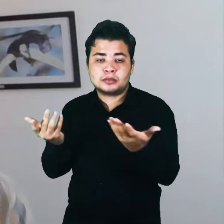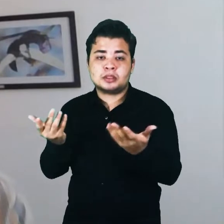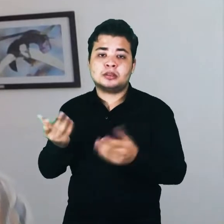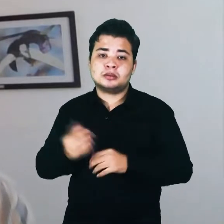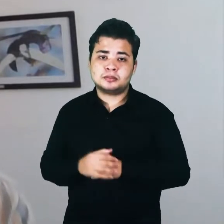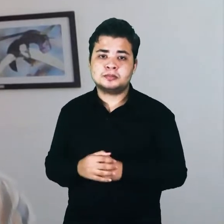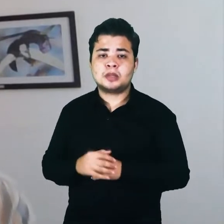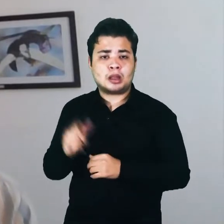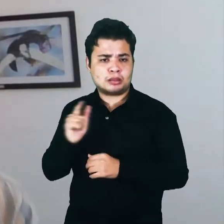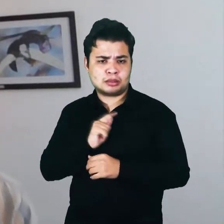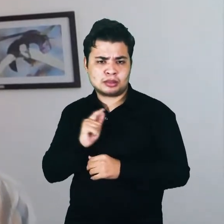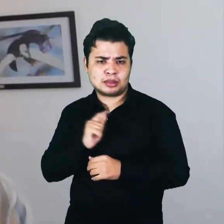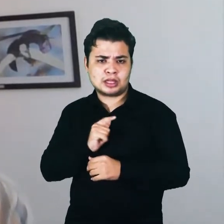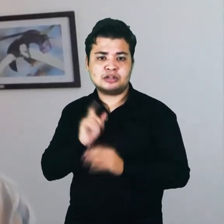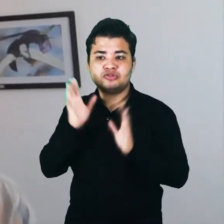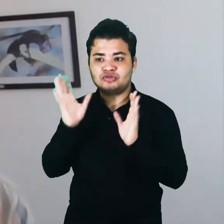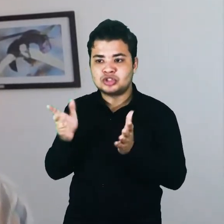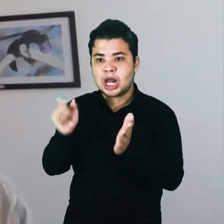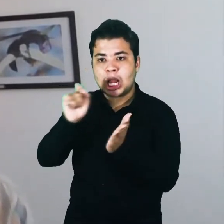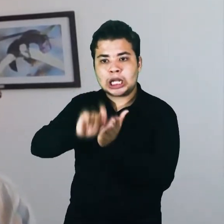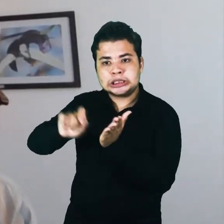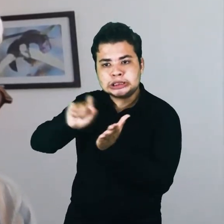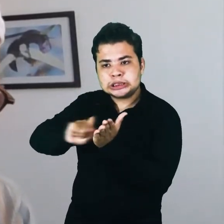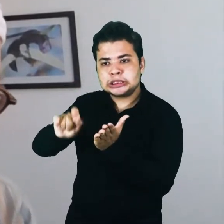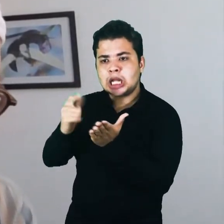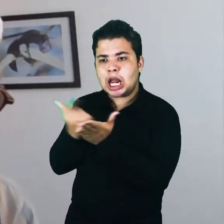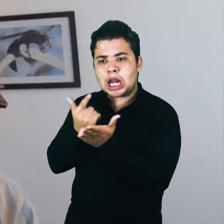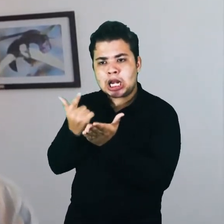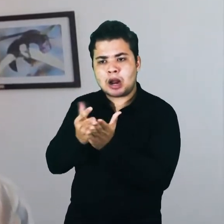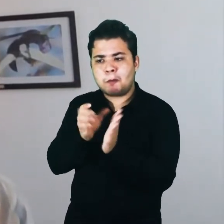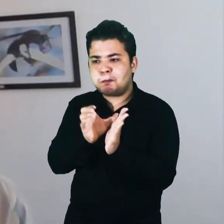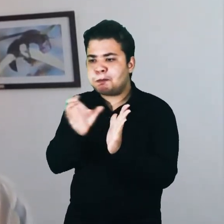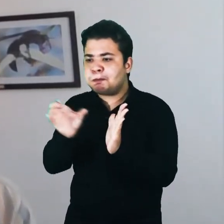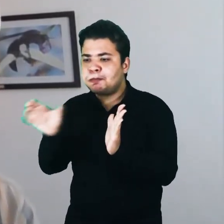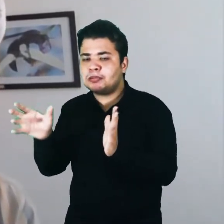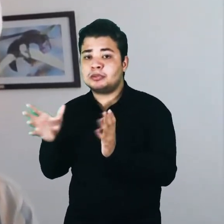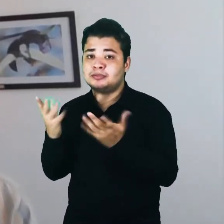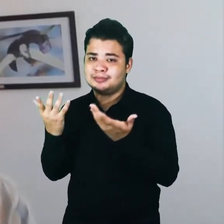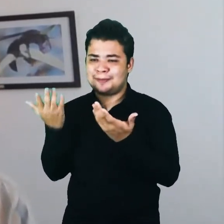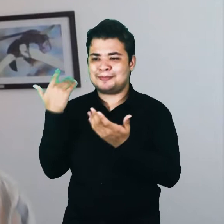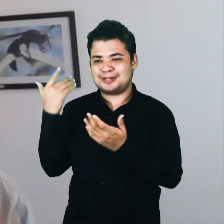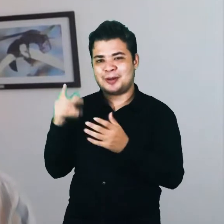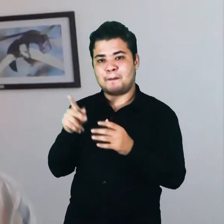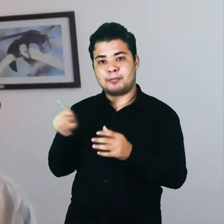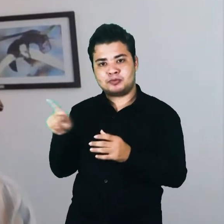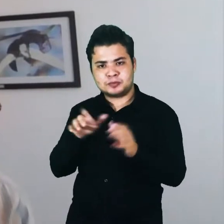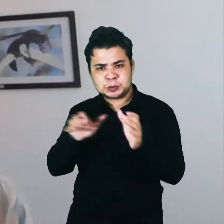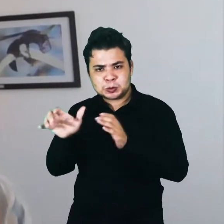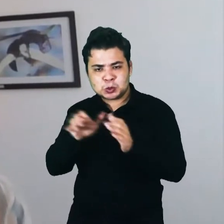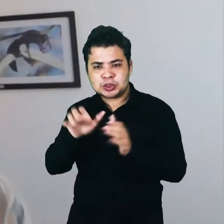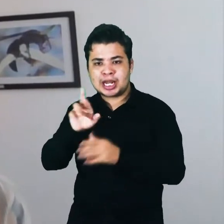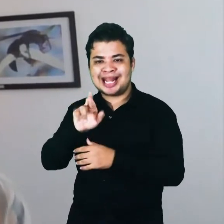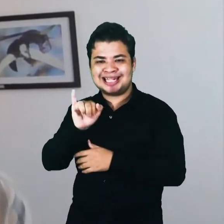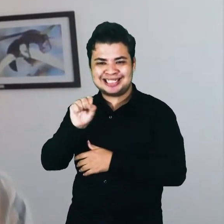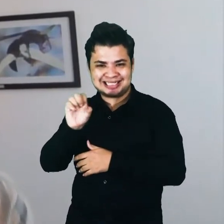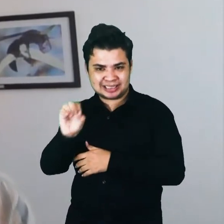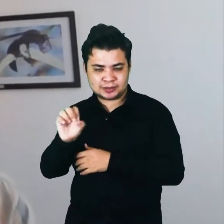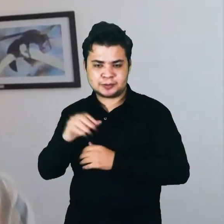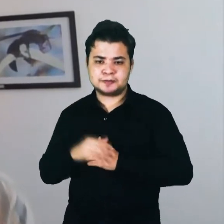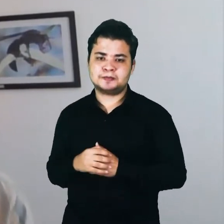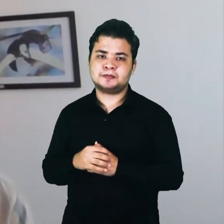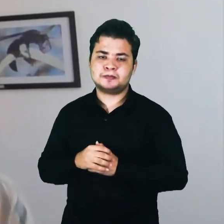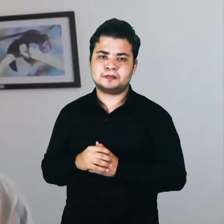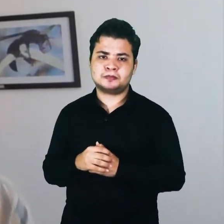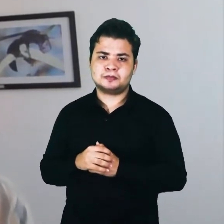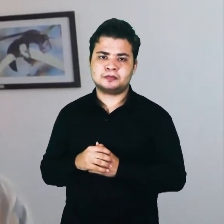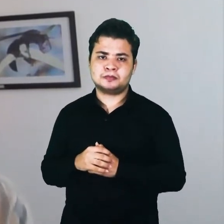tem vários agora volumes, né, que já foram escritos, é a coordenação do professor Riso, né? E também